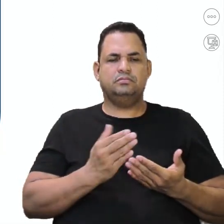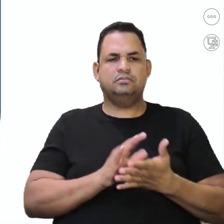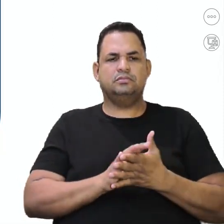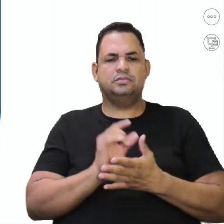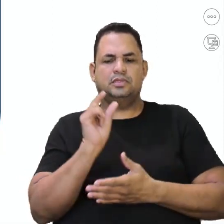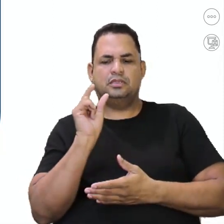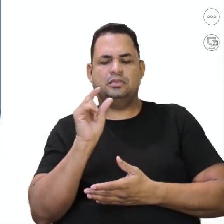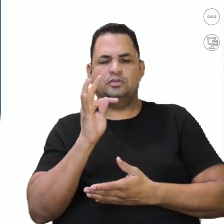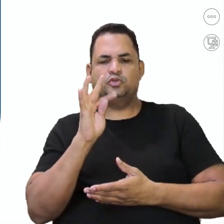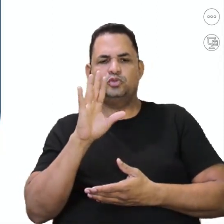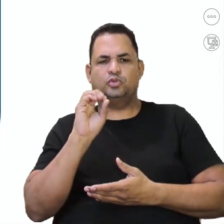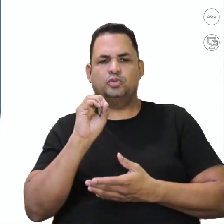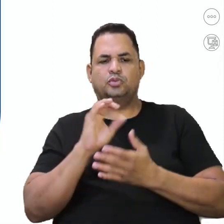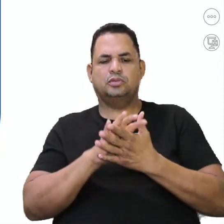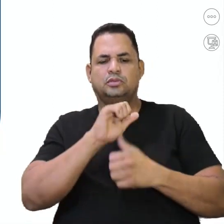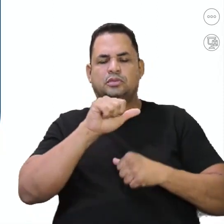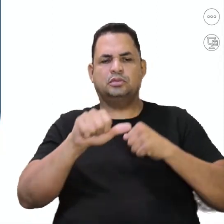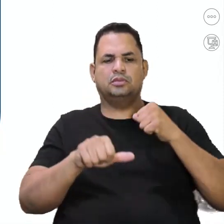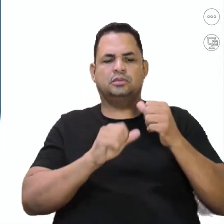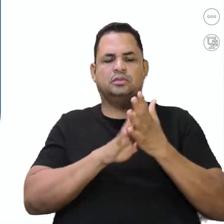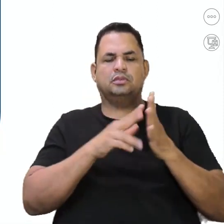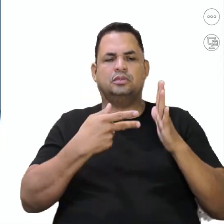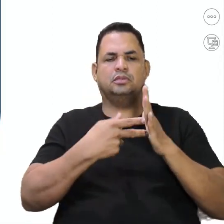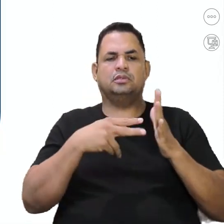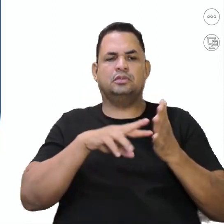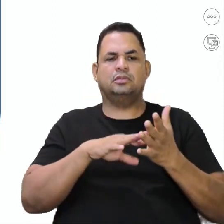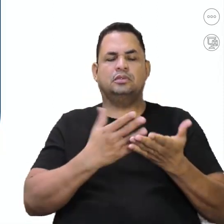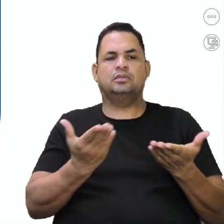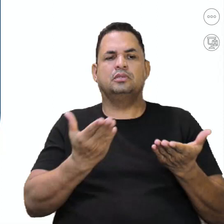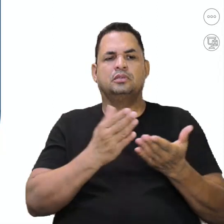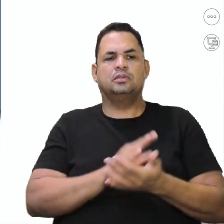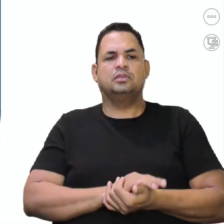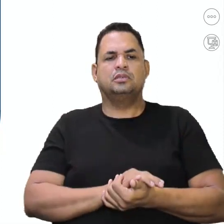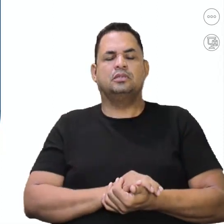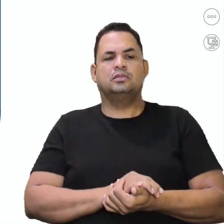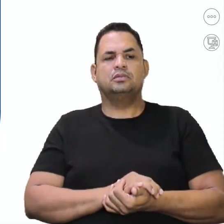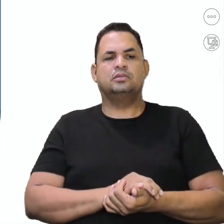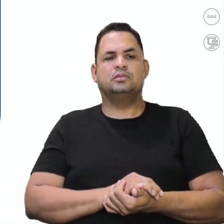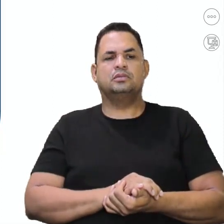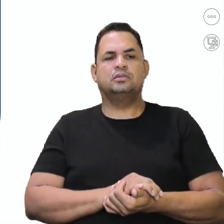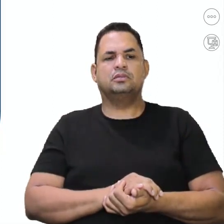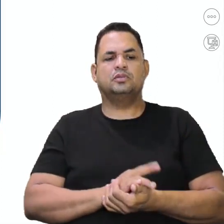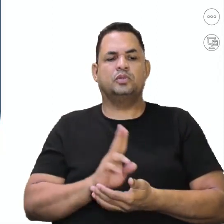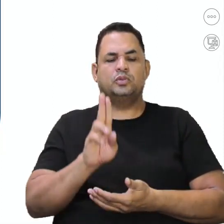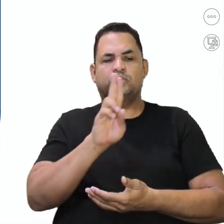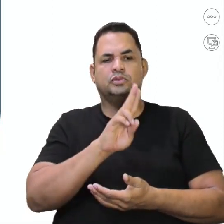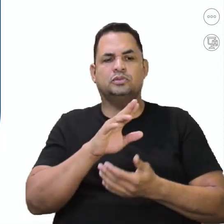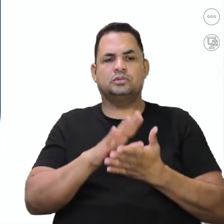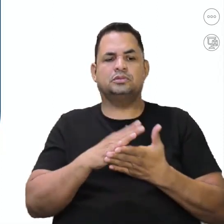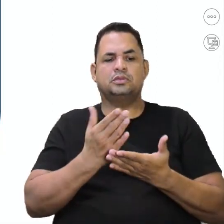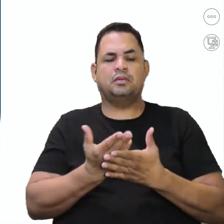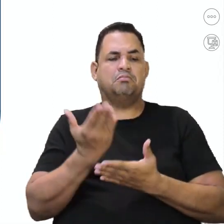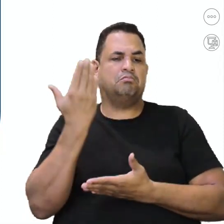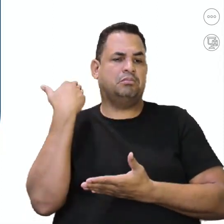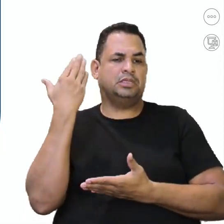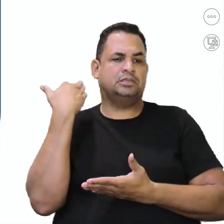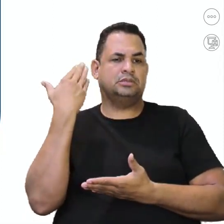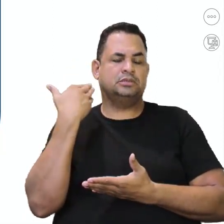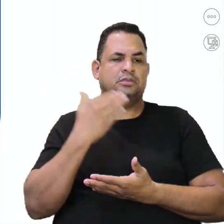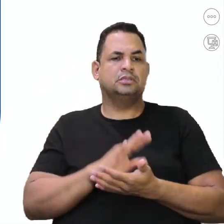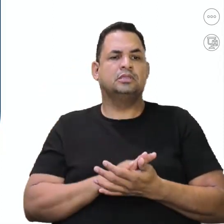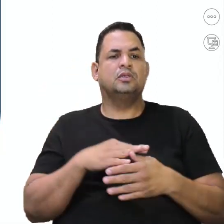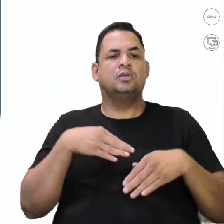essa partícula to do lado, ele muda completamente o significado. A gente conhece o use como usar, e aqui no caso está no passado, né,